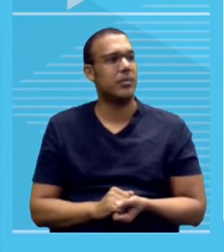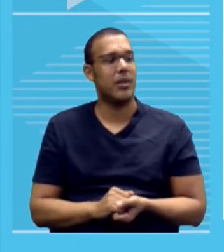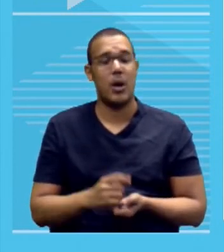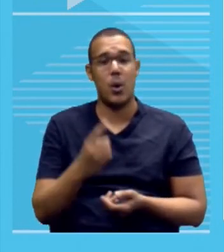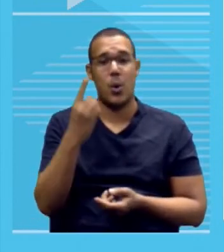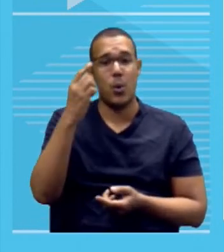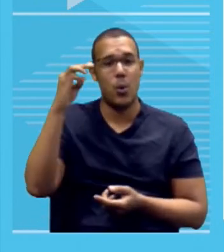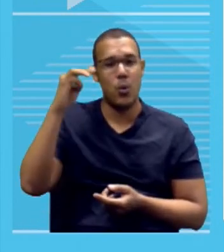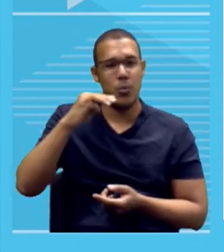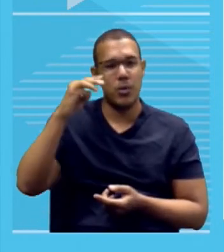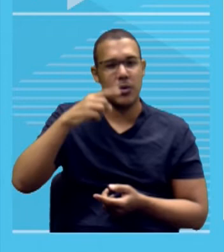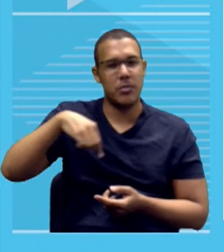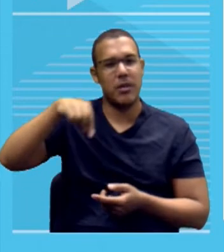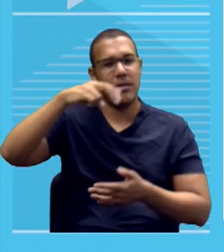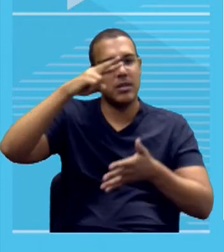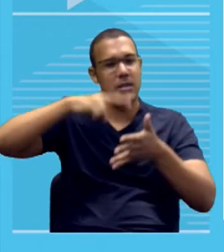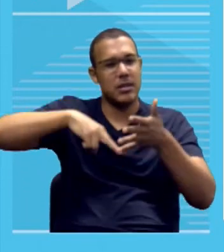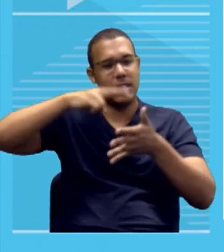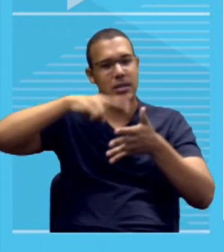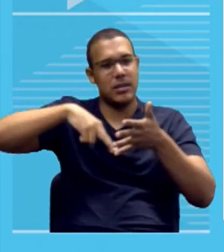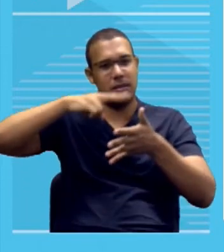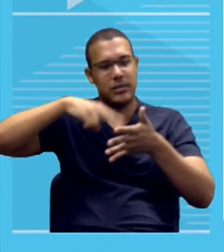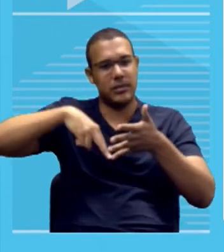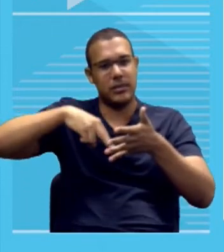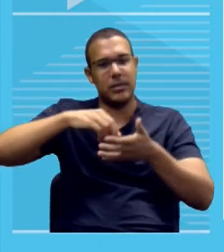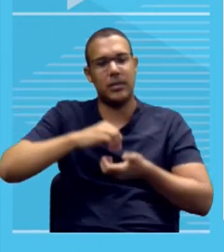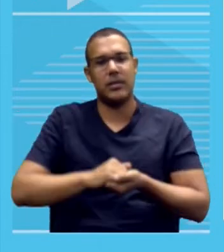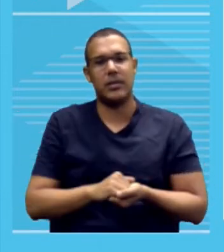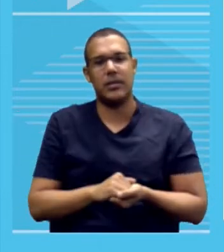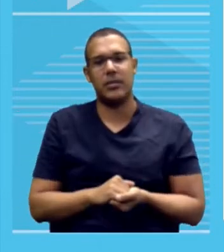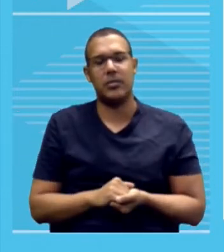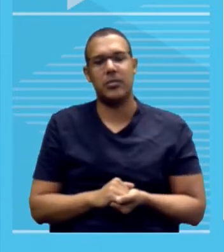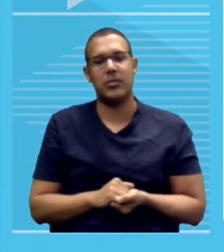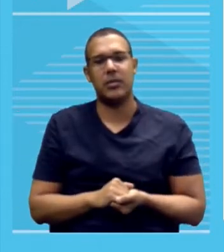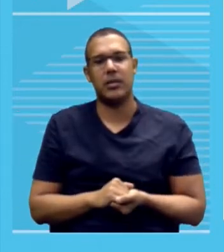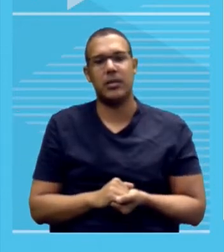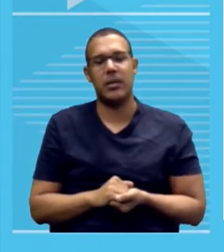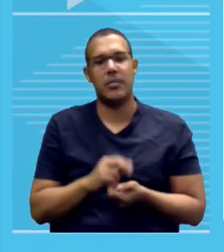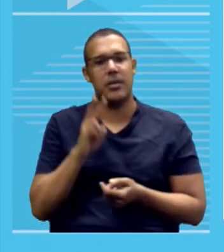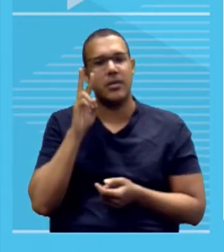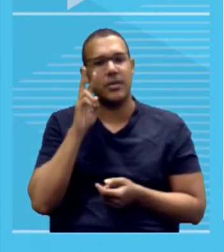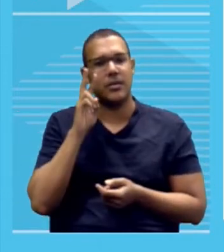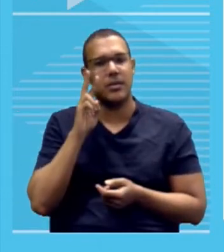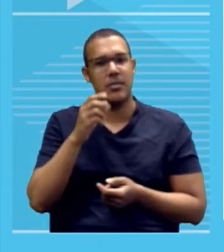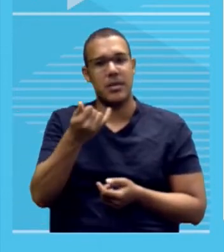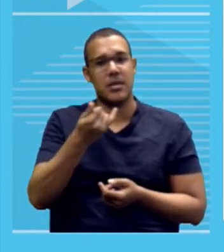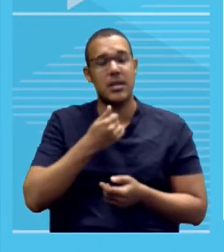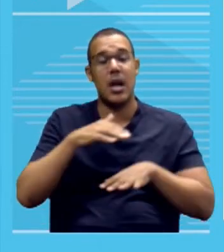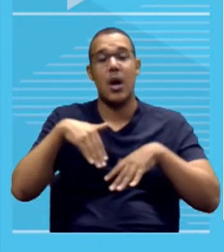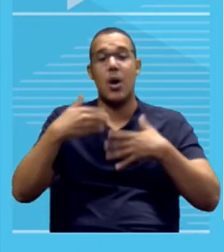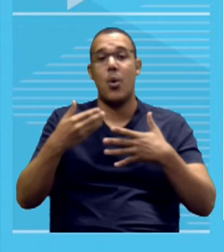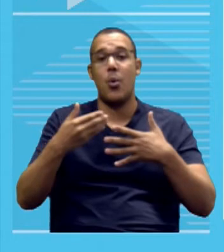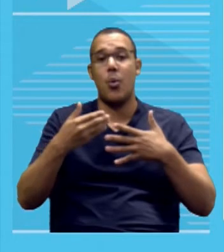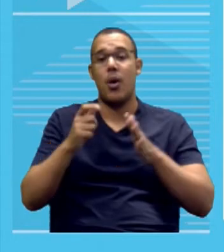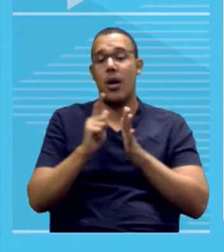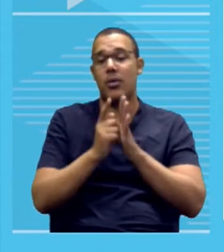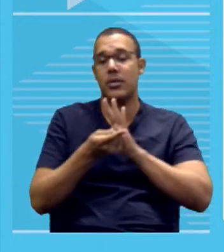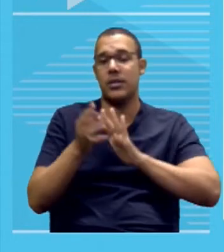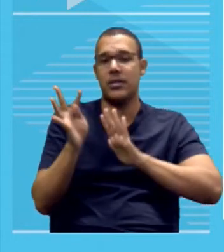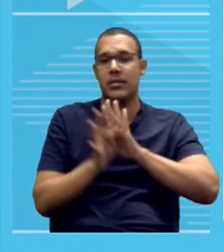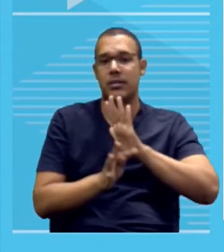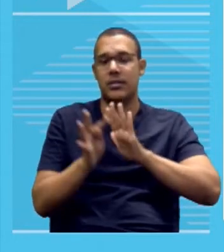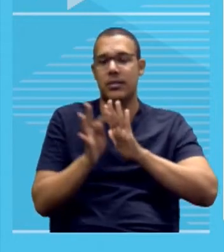minutinho para vocês olharem e me dizerem Qual é o nosso gênero textual viu gente Qual o gênero